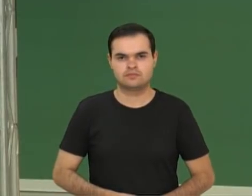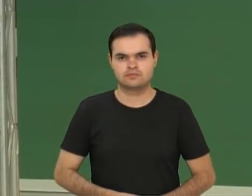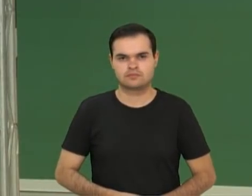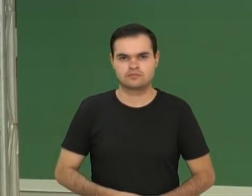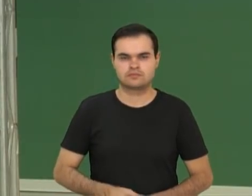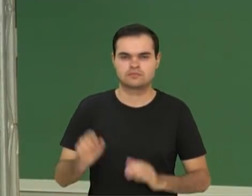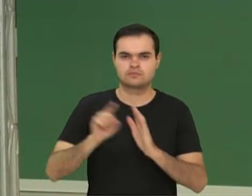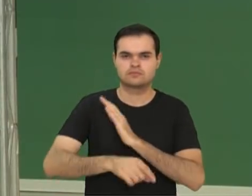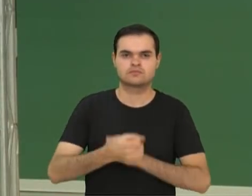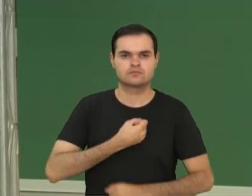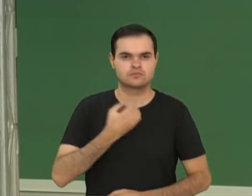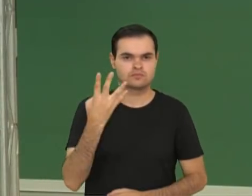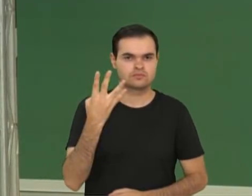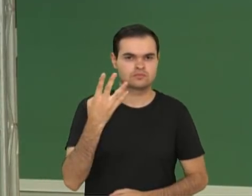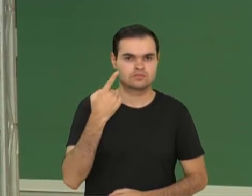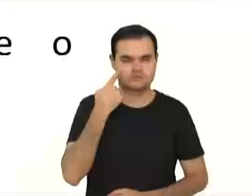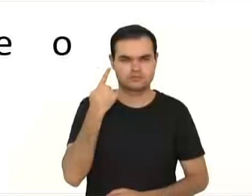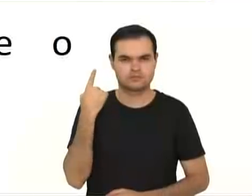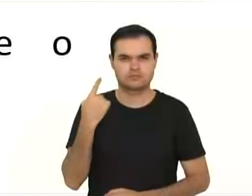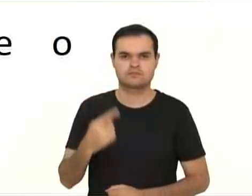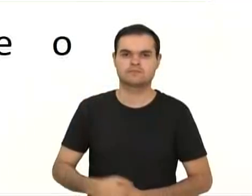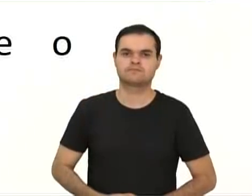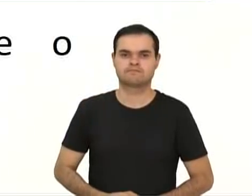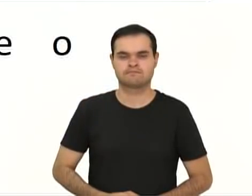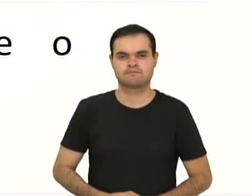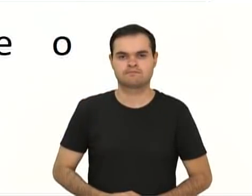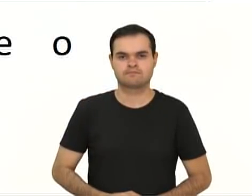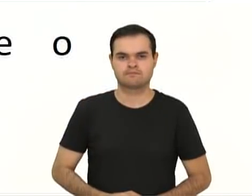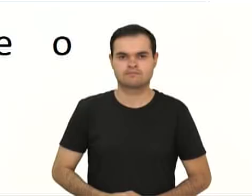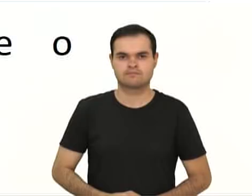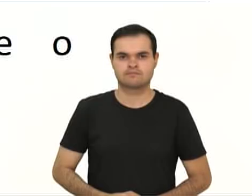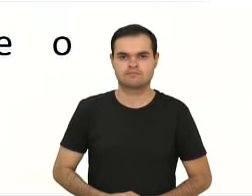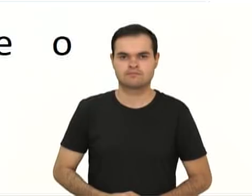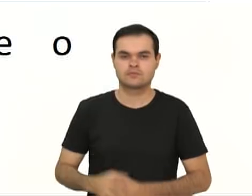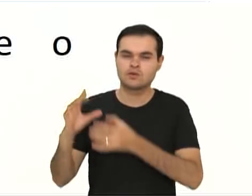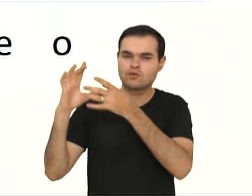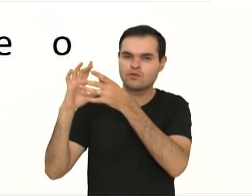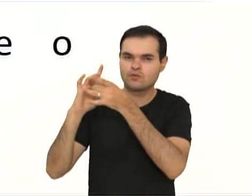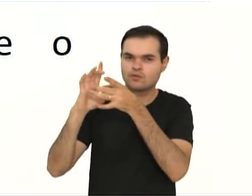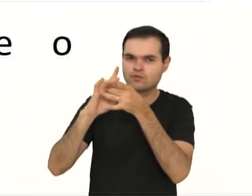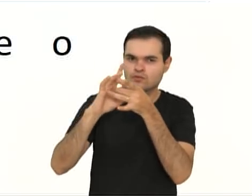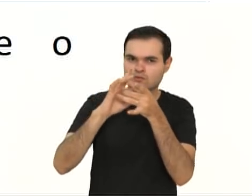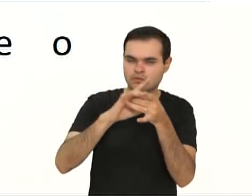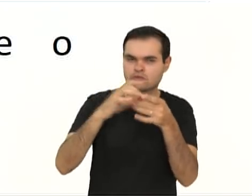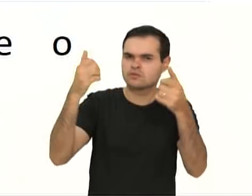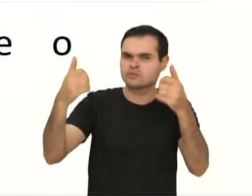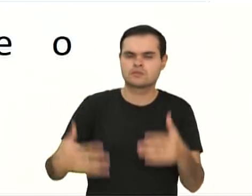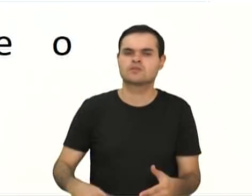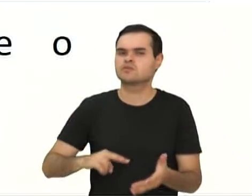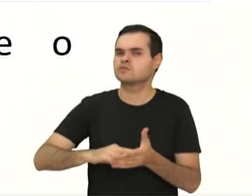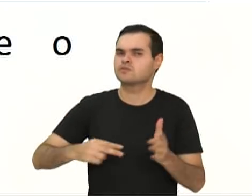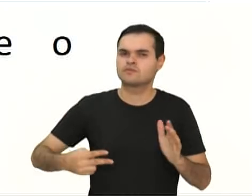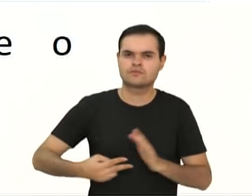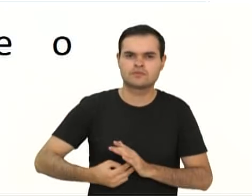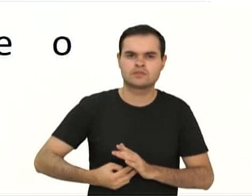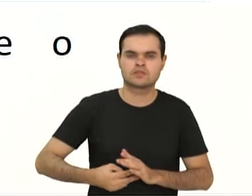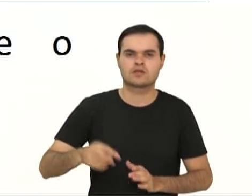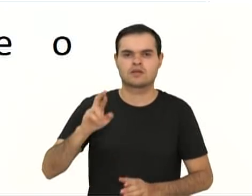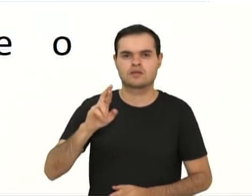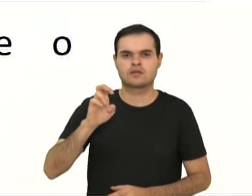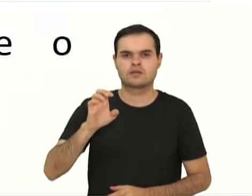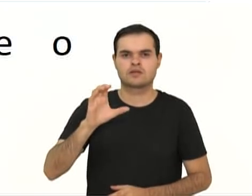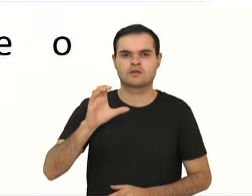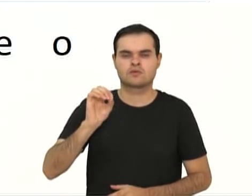Exercício de número 4. Vamos responder. Com base no contexto, explique o significado de